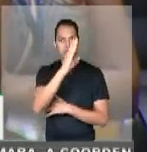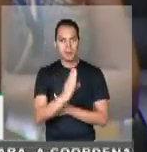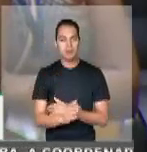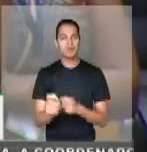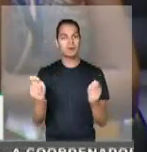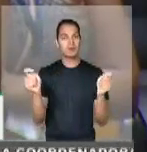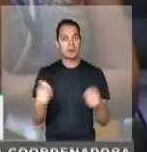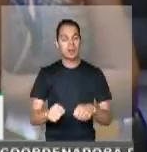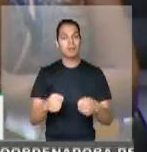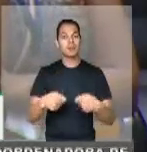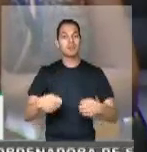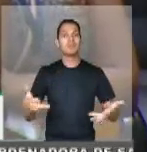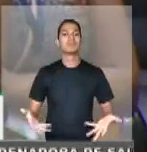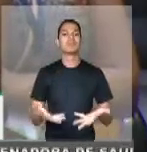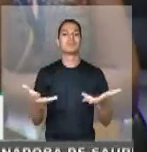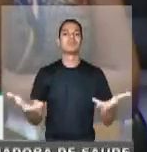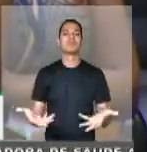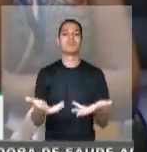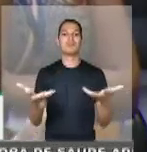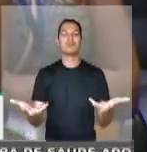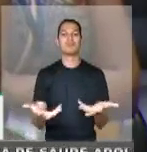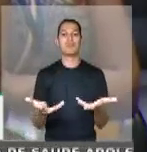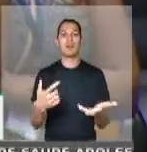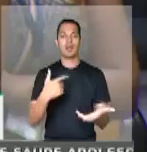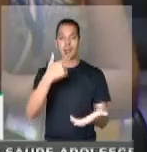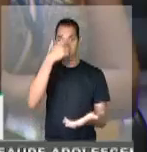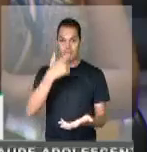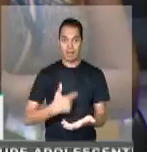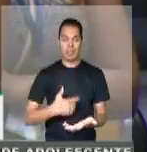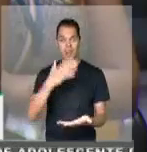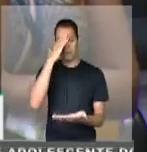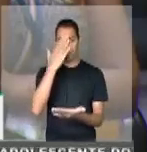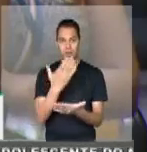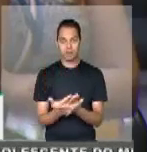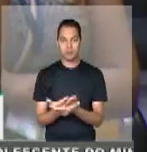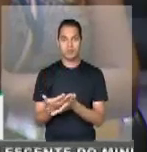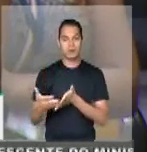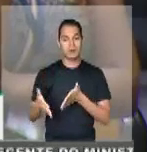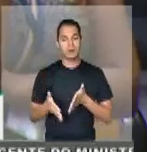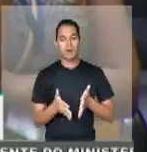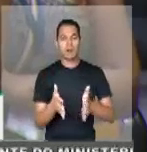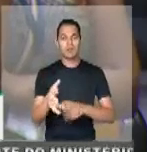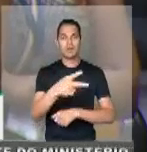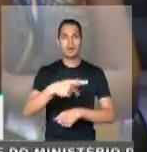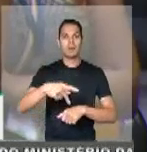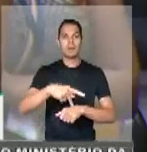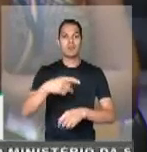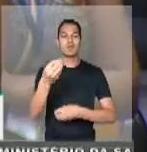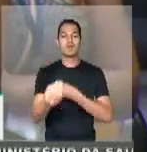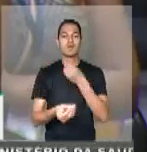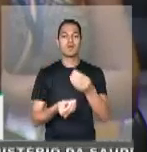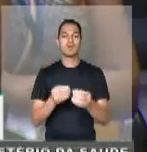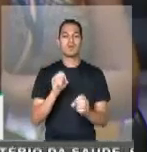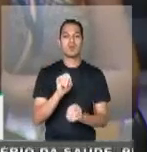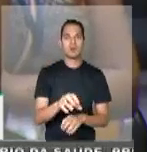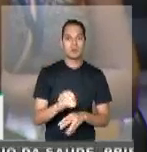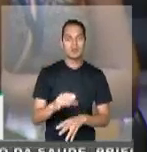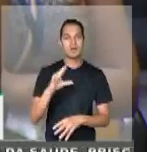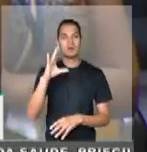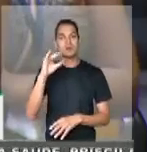que nós precisamos fomentar isso. Eu acredito que o caminho do nosso país é através da educação, ciência,